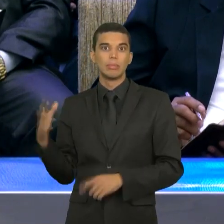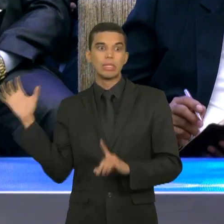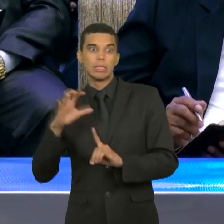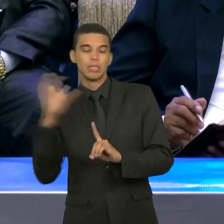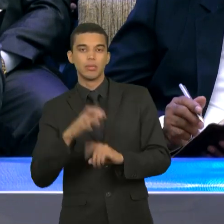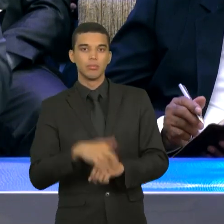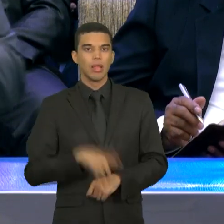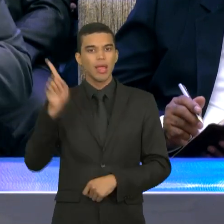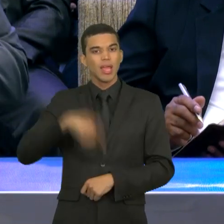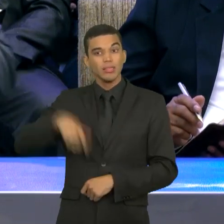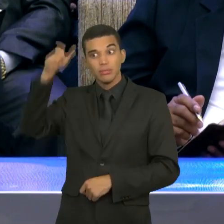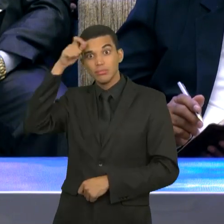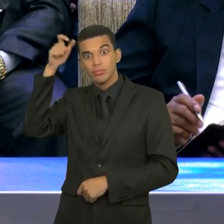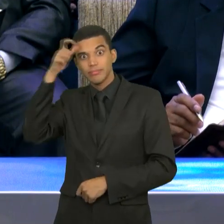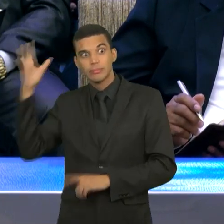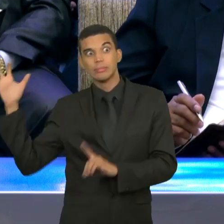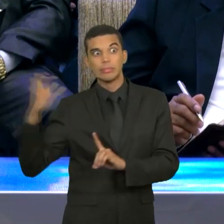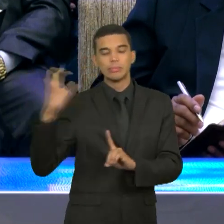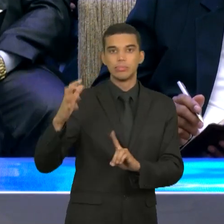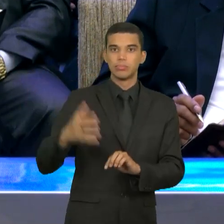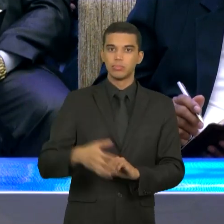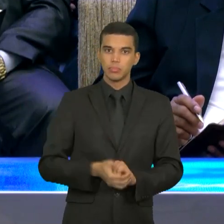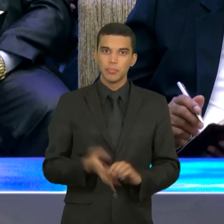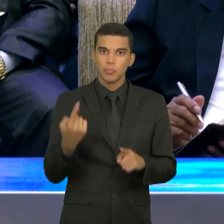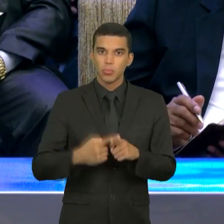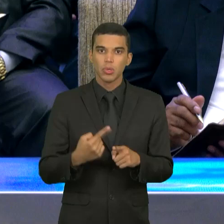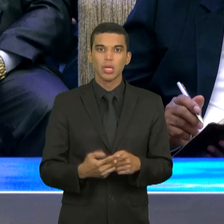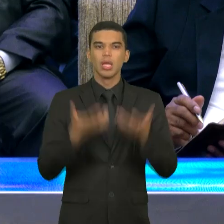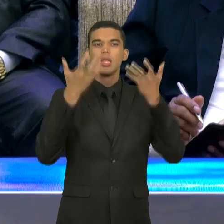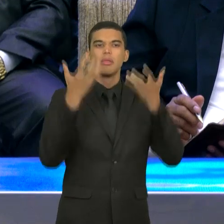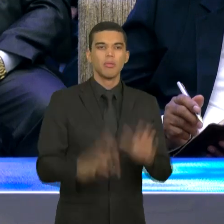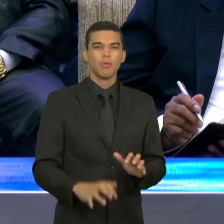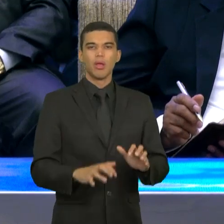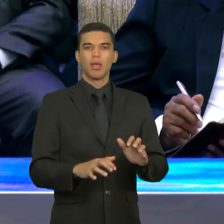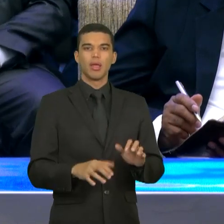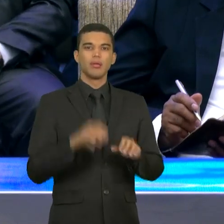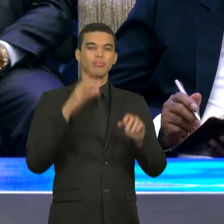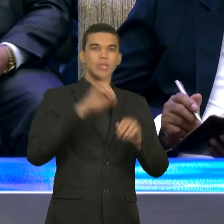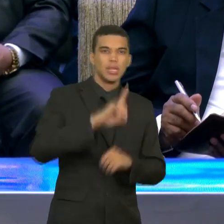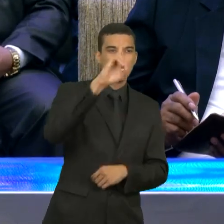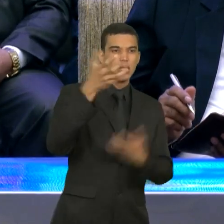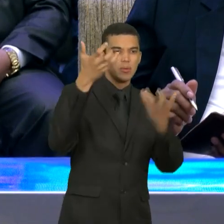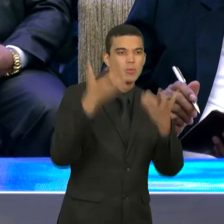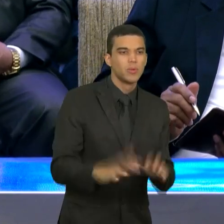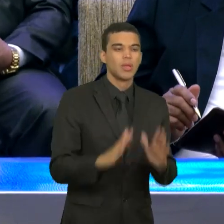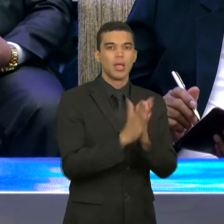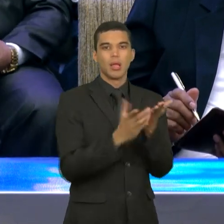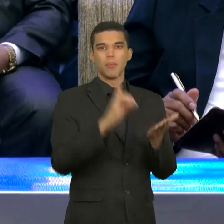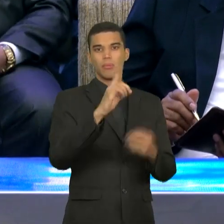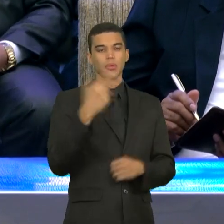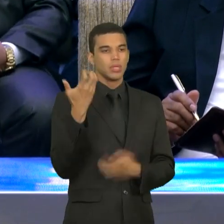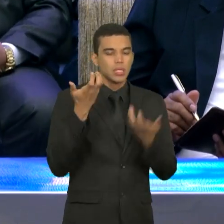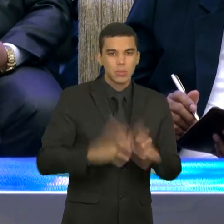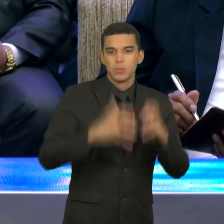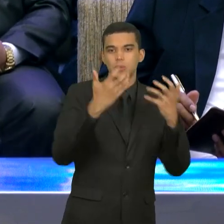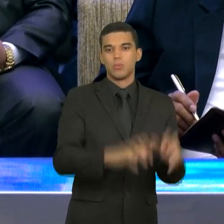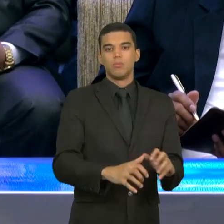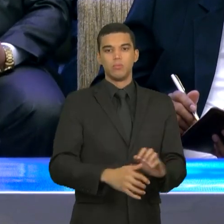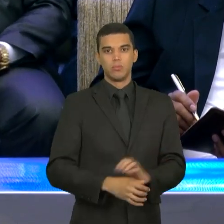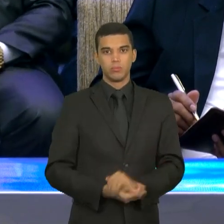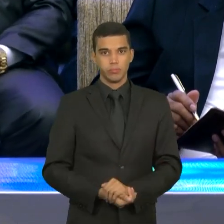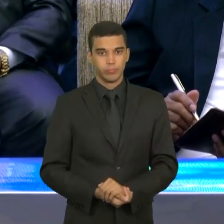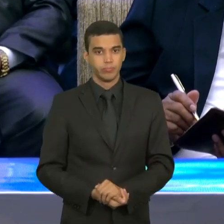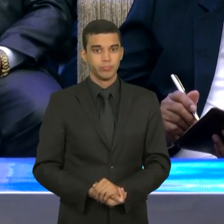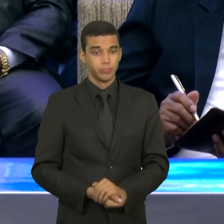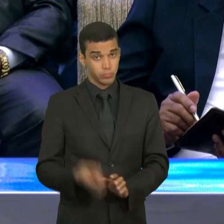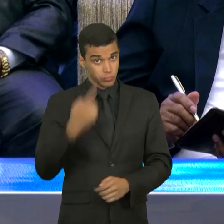visão do cão e do diabo do satanás que é contra todos os princípios da palavra de Deus Oi irmãos